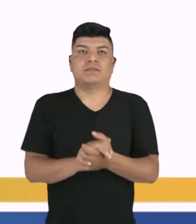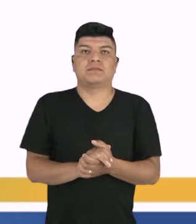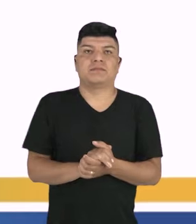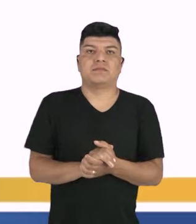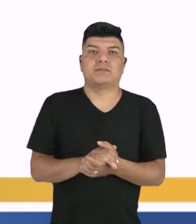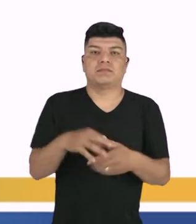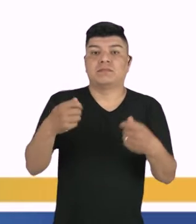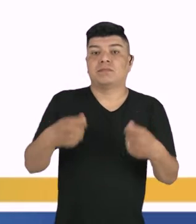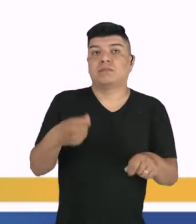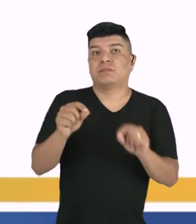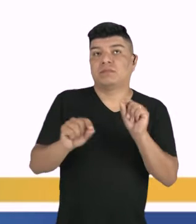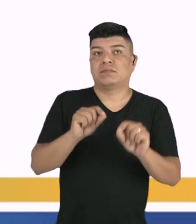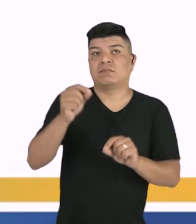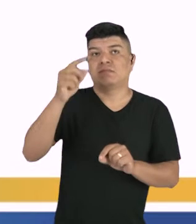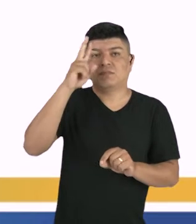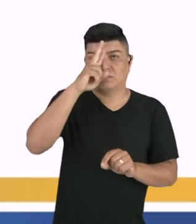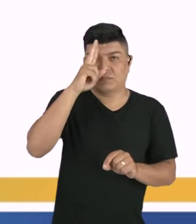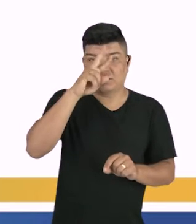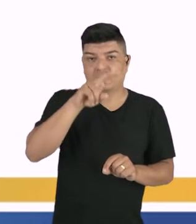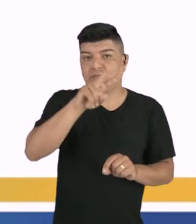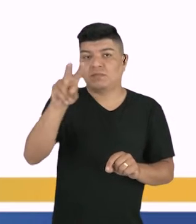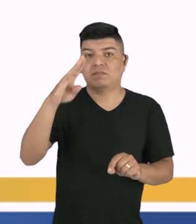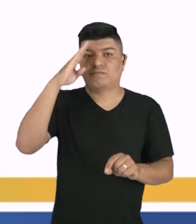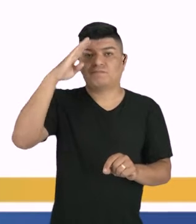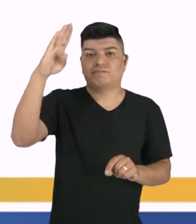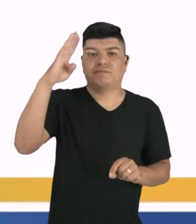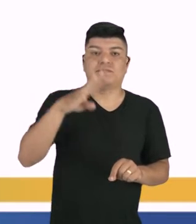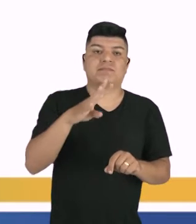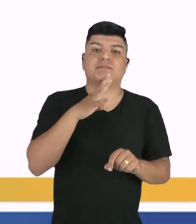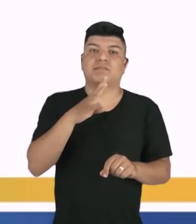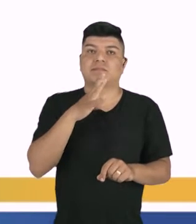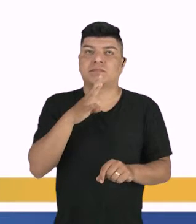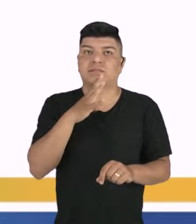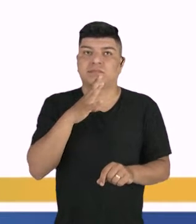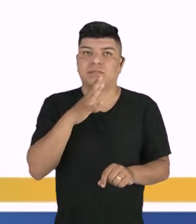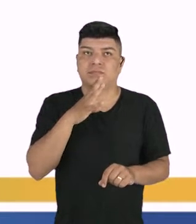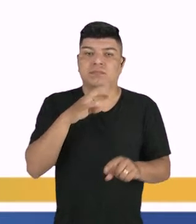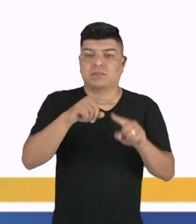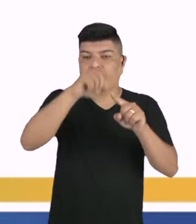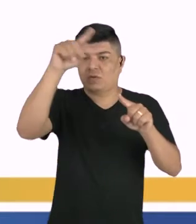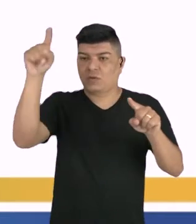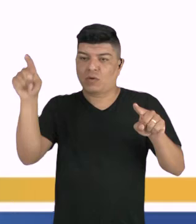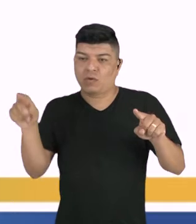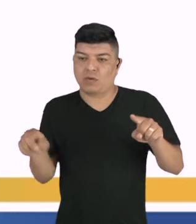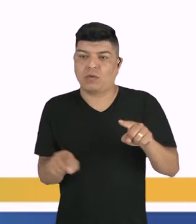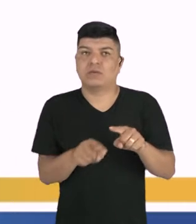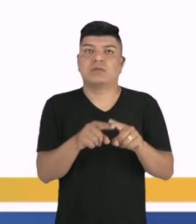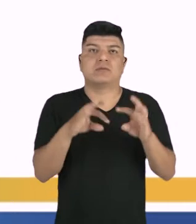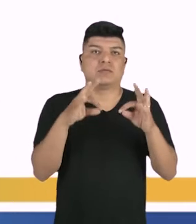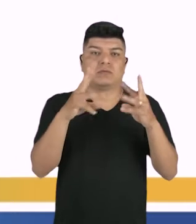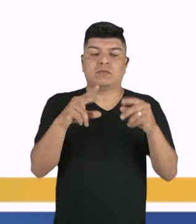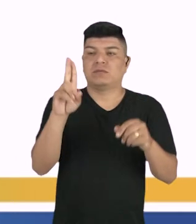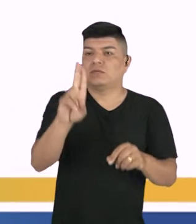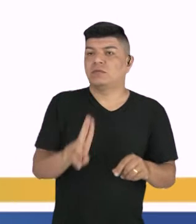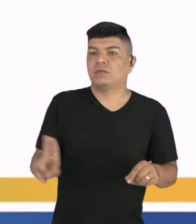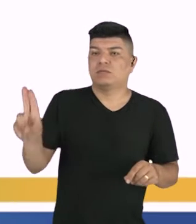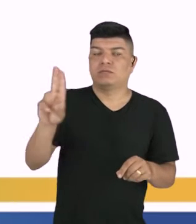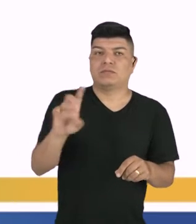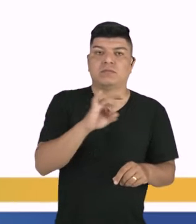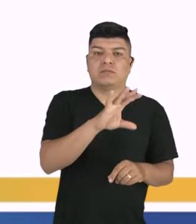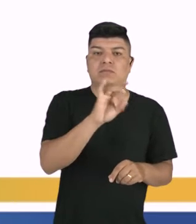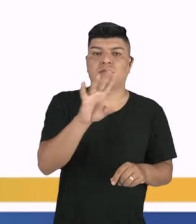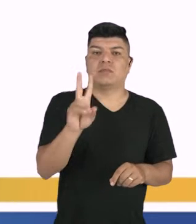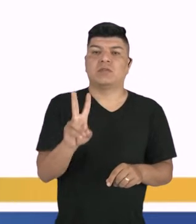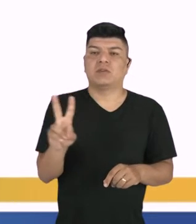temos que ter em mente? Lembra? Fundamental conhecer o ciclo trigonométrico e os arcos notáveis e